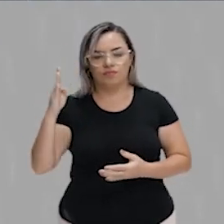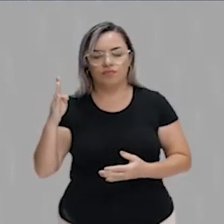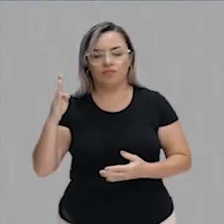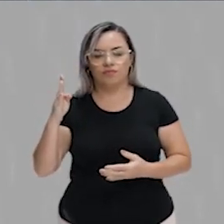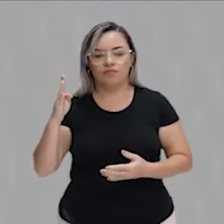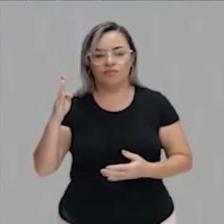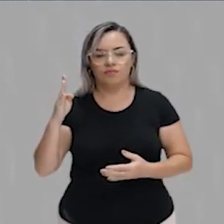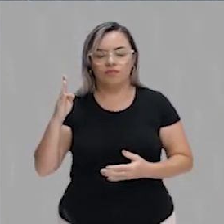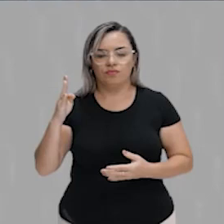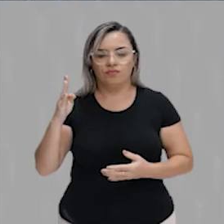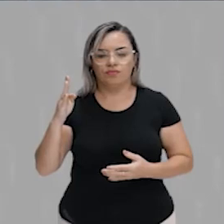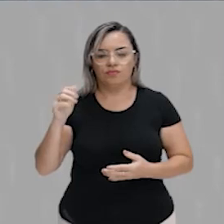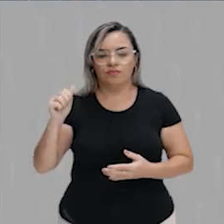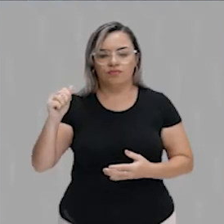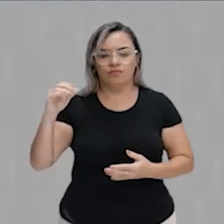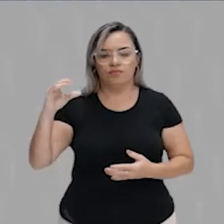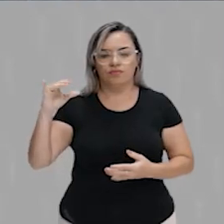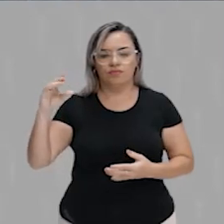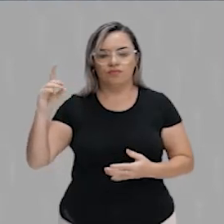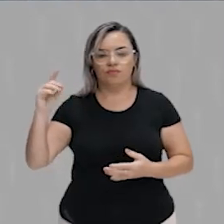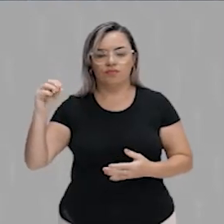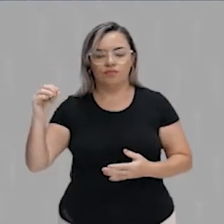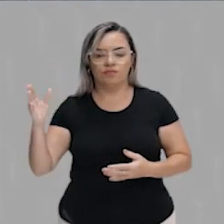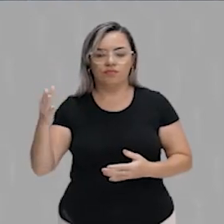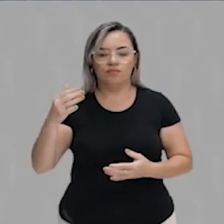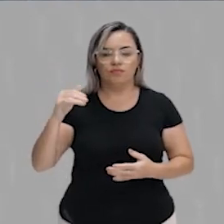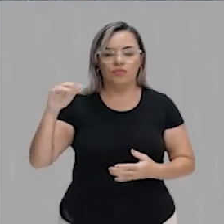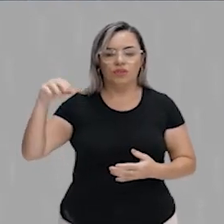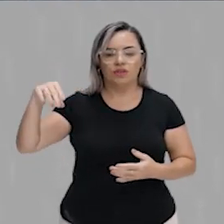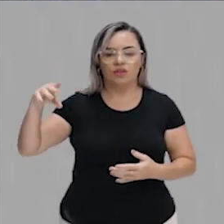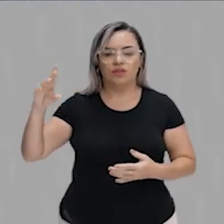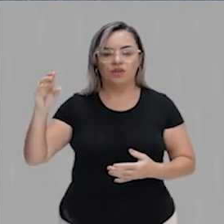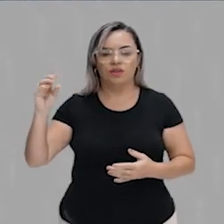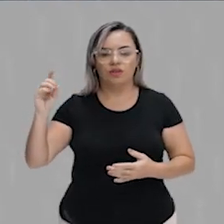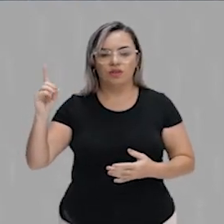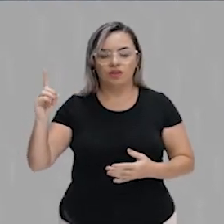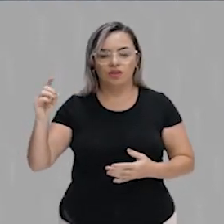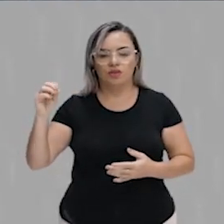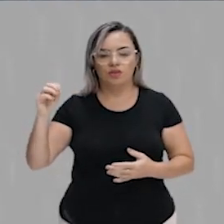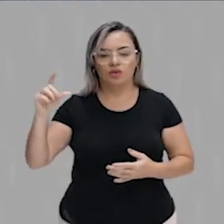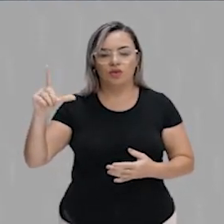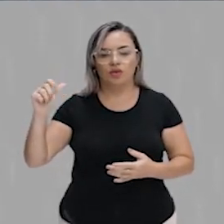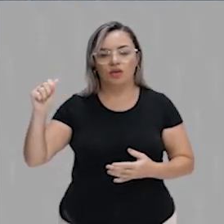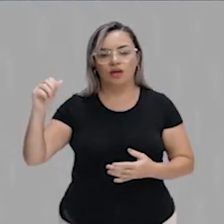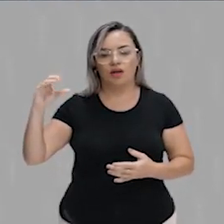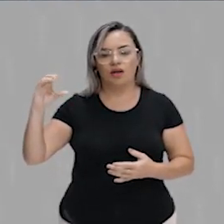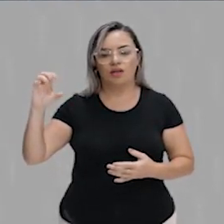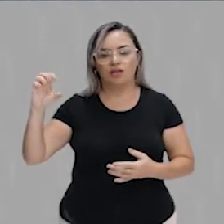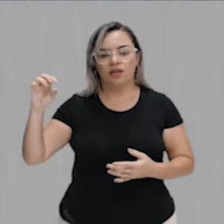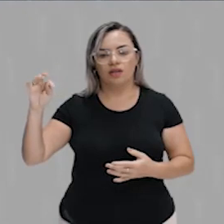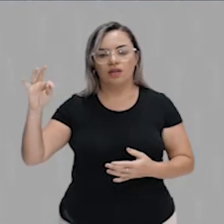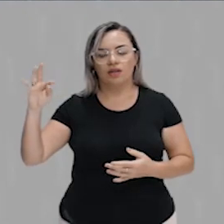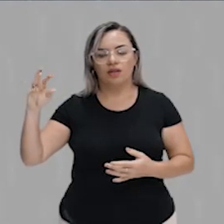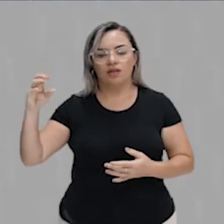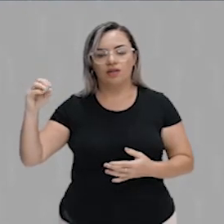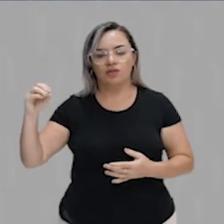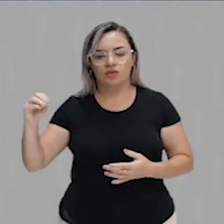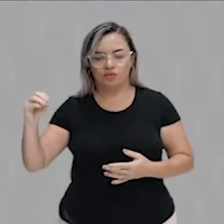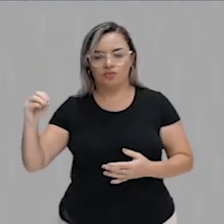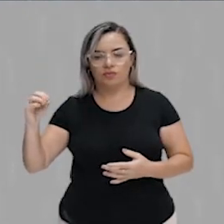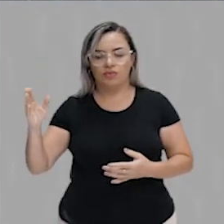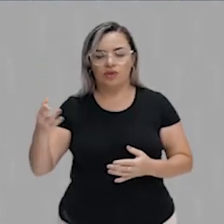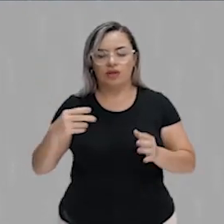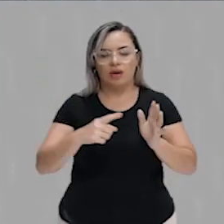auxinas é o ácido indolacético, representado pela sigla AIA, ok? Dentre